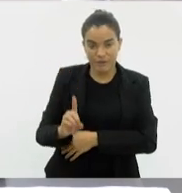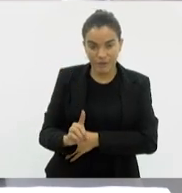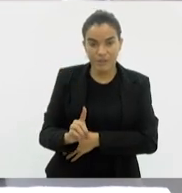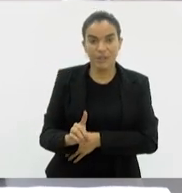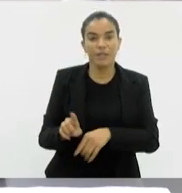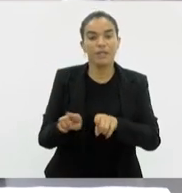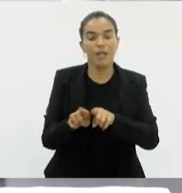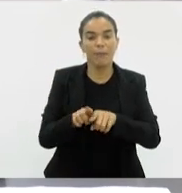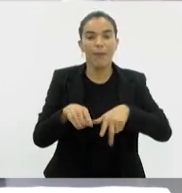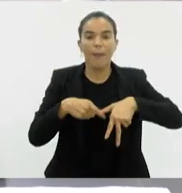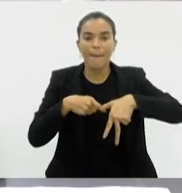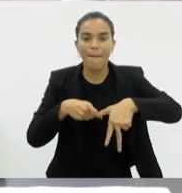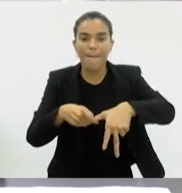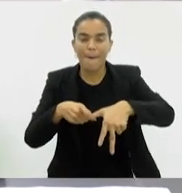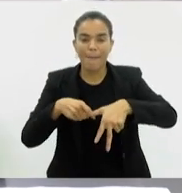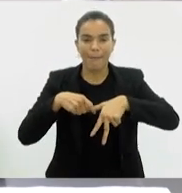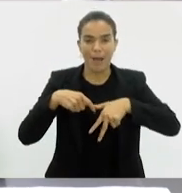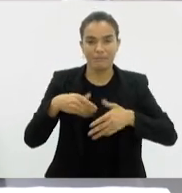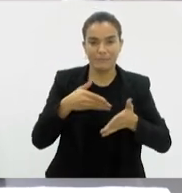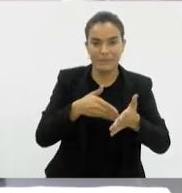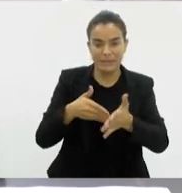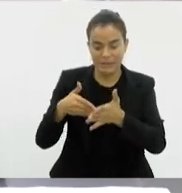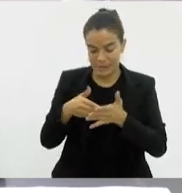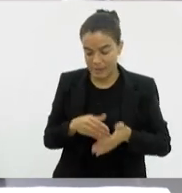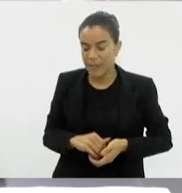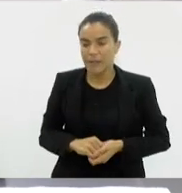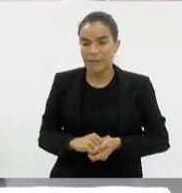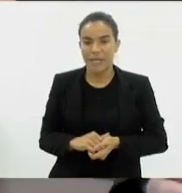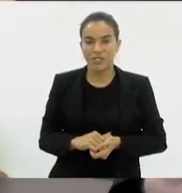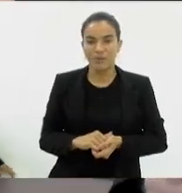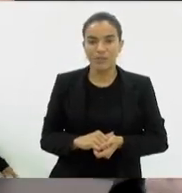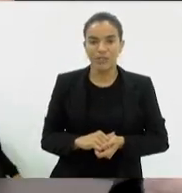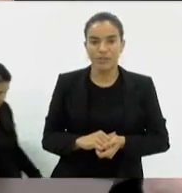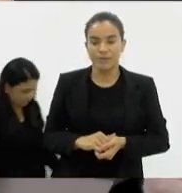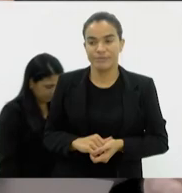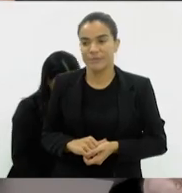e Mobilidade Reduzida e dá outras providências. Para parecer, deputado Cozzolino.